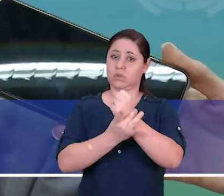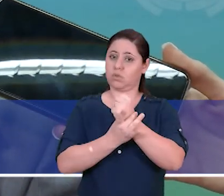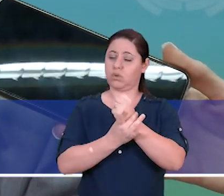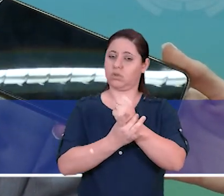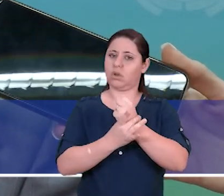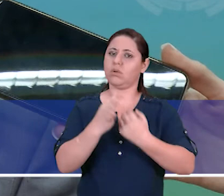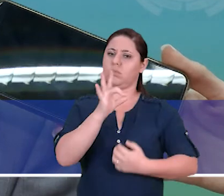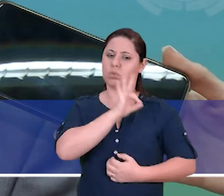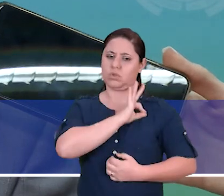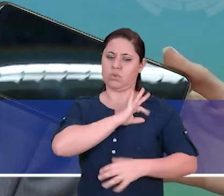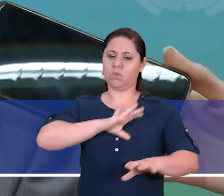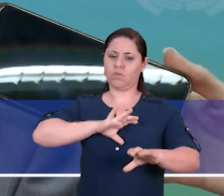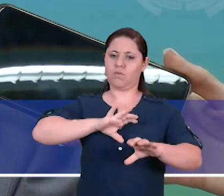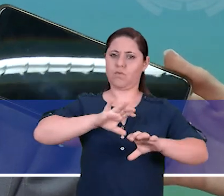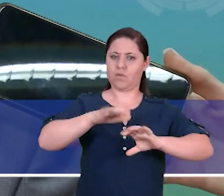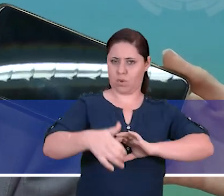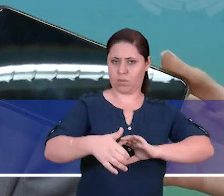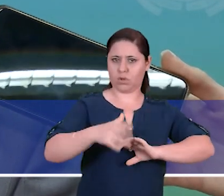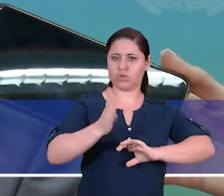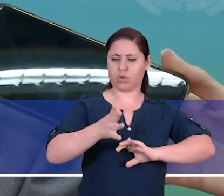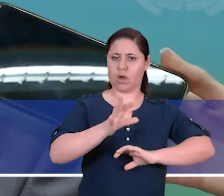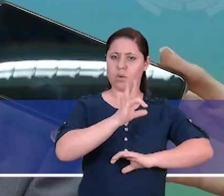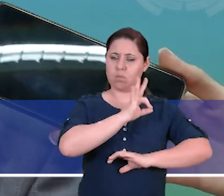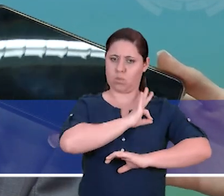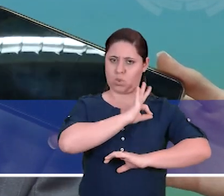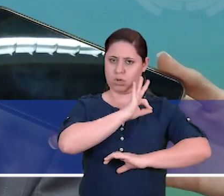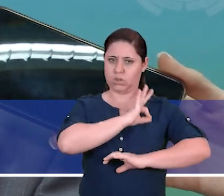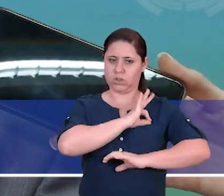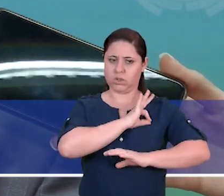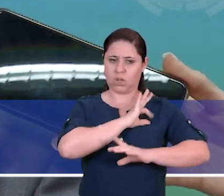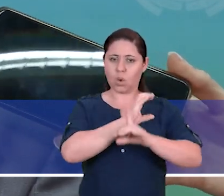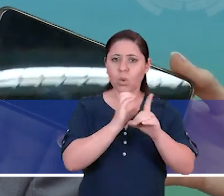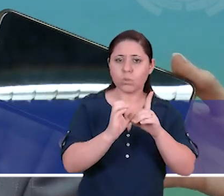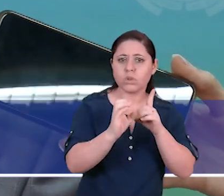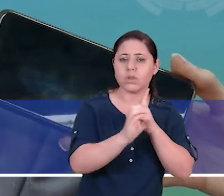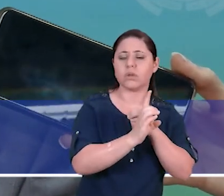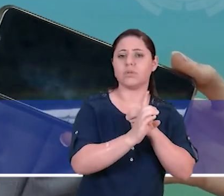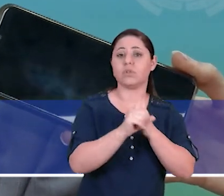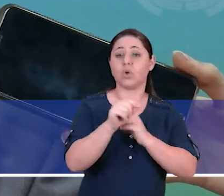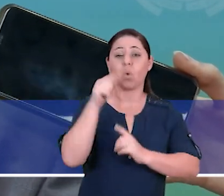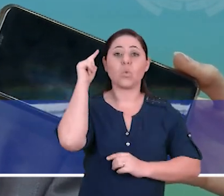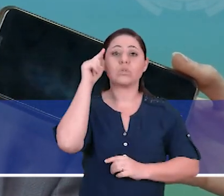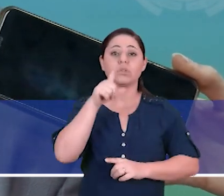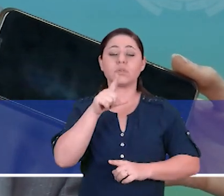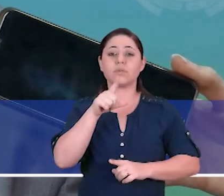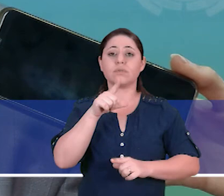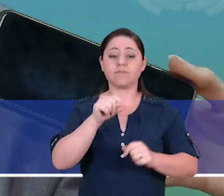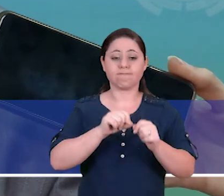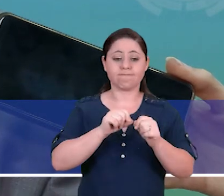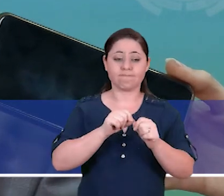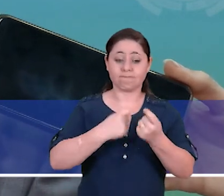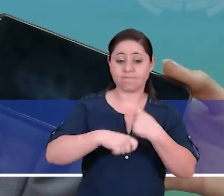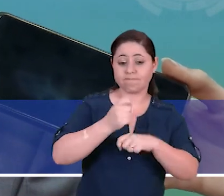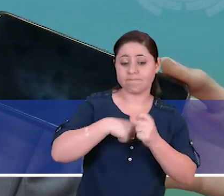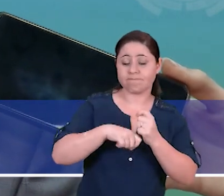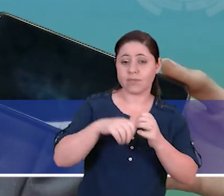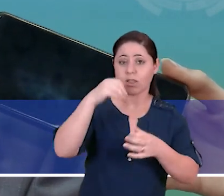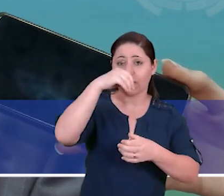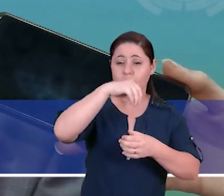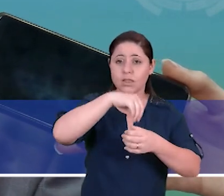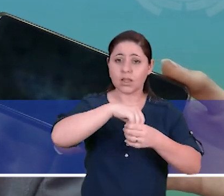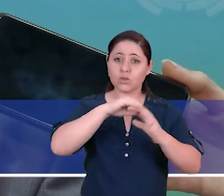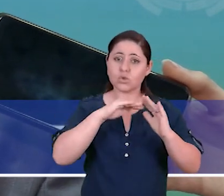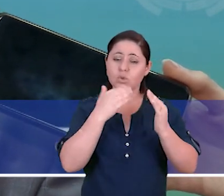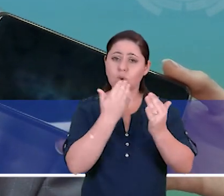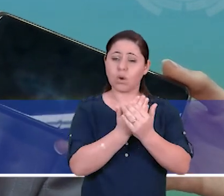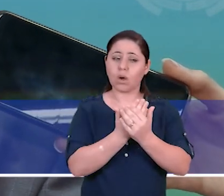segurança. São policiais formados em polícia comunitária, e que consegue desenvolver num ambiente